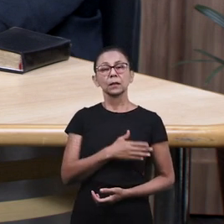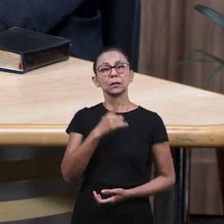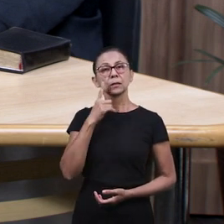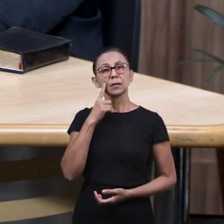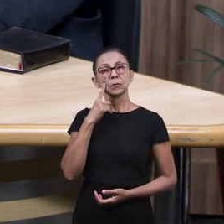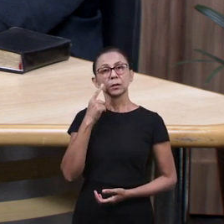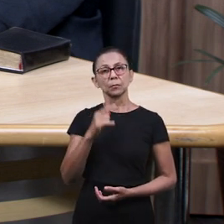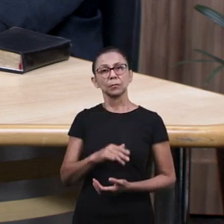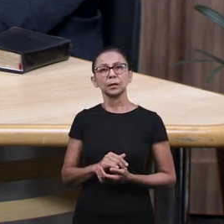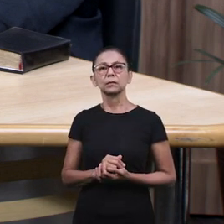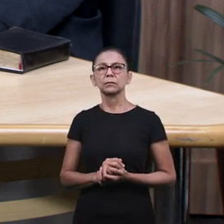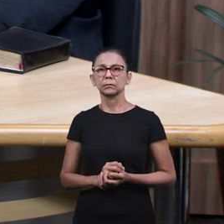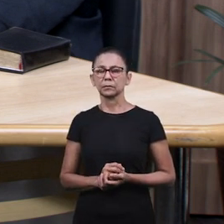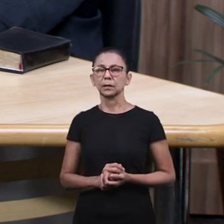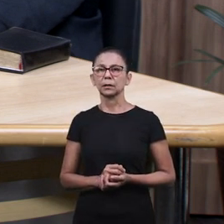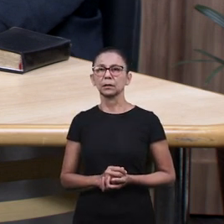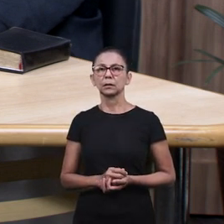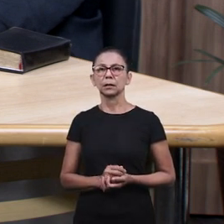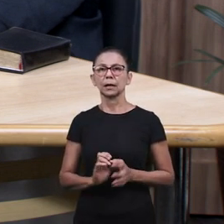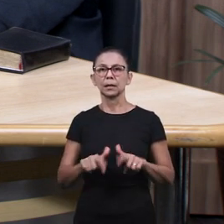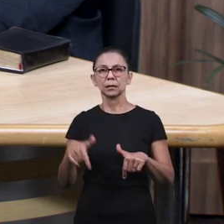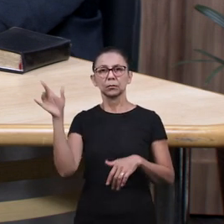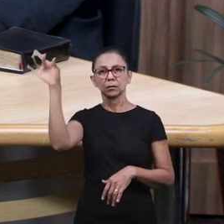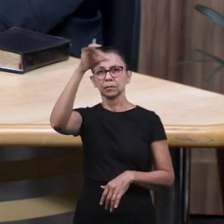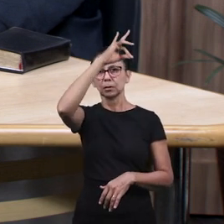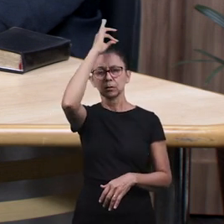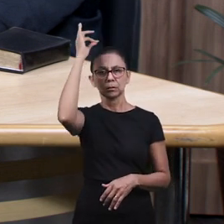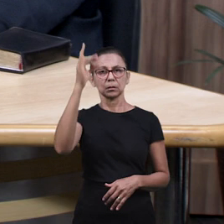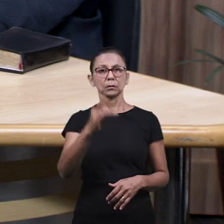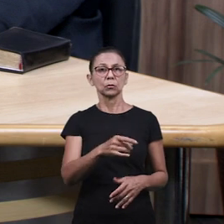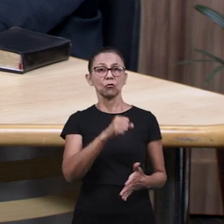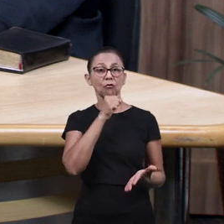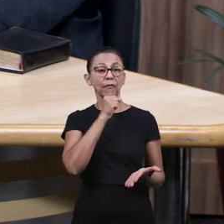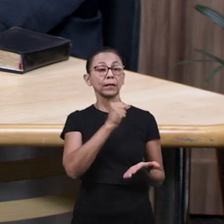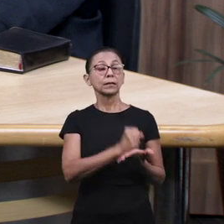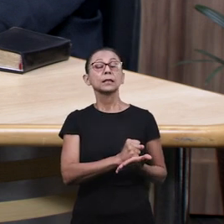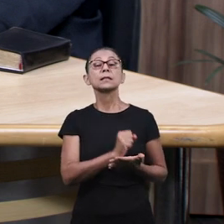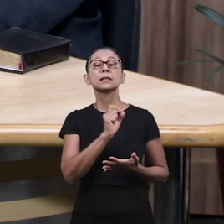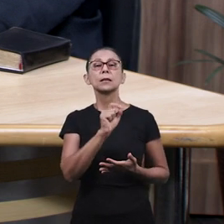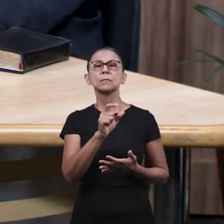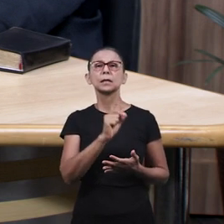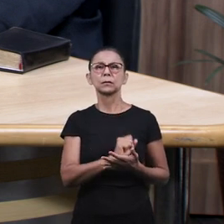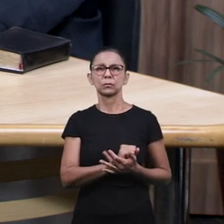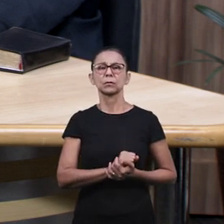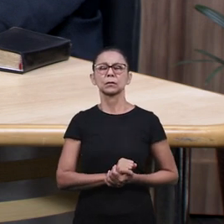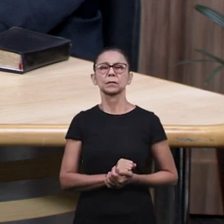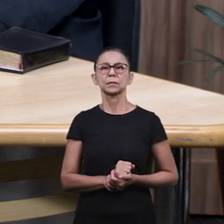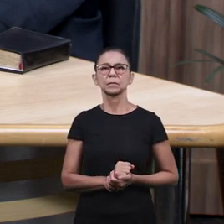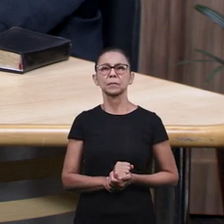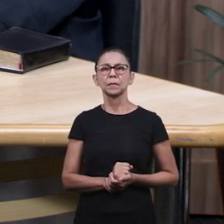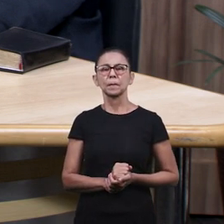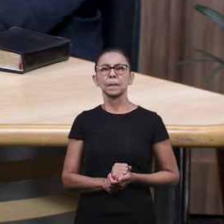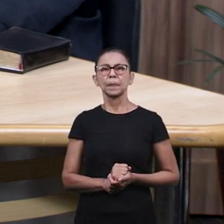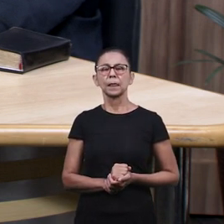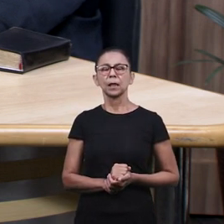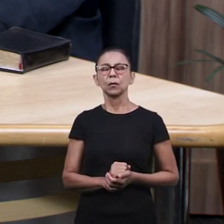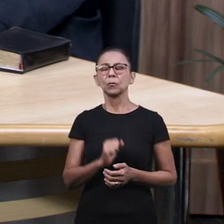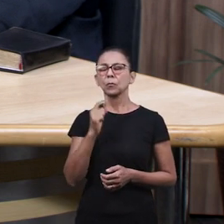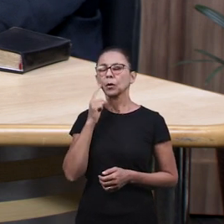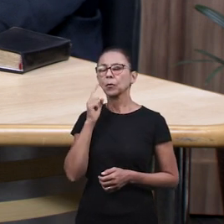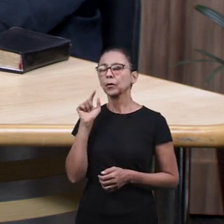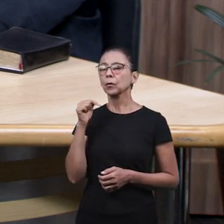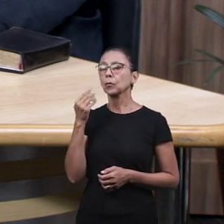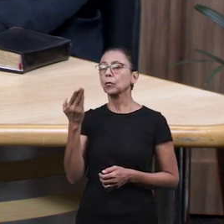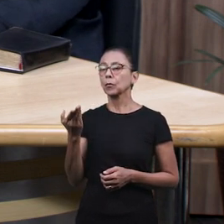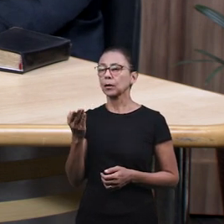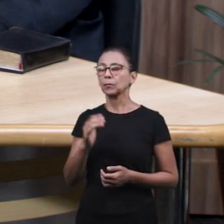operação do Espírito Santo no Velho Testamento também, né, de forma pontual. Quais aqueles que a gente pode levantar